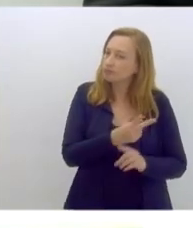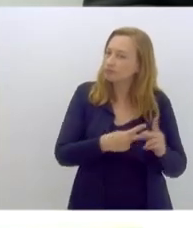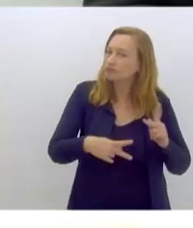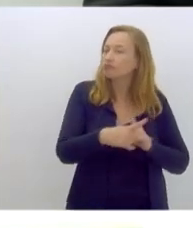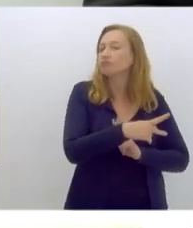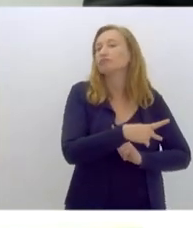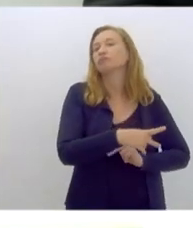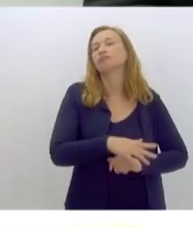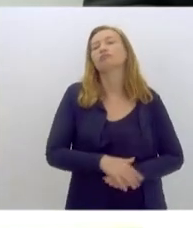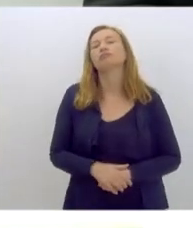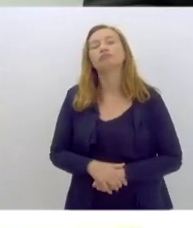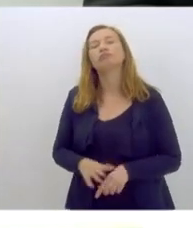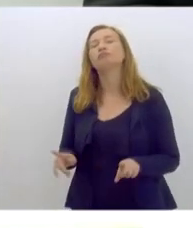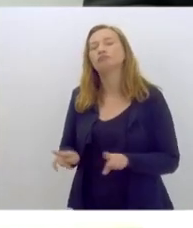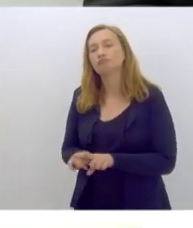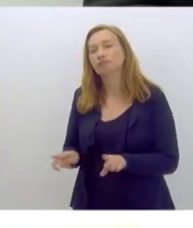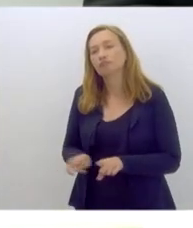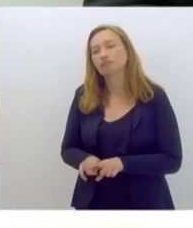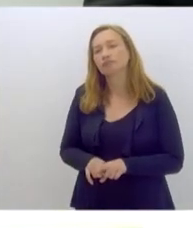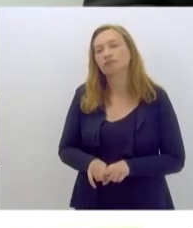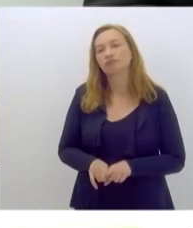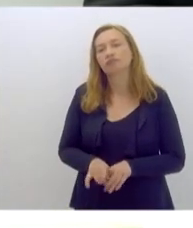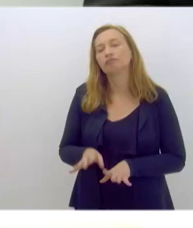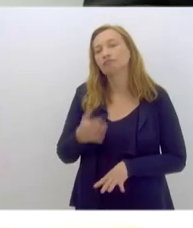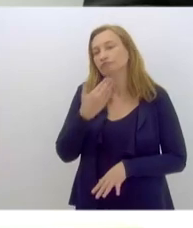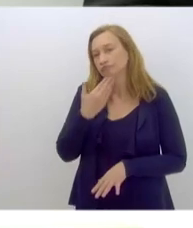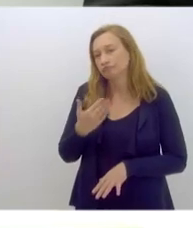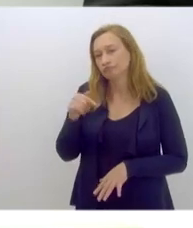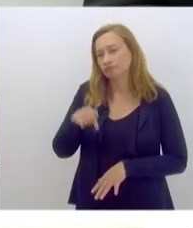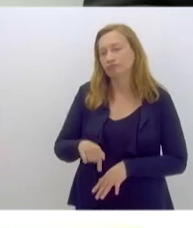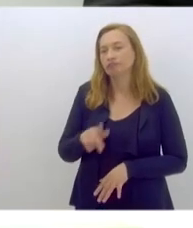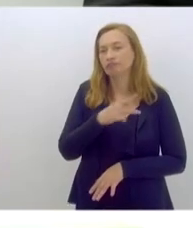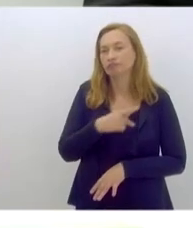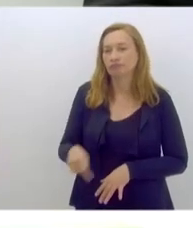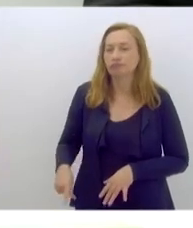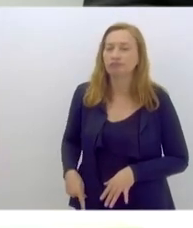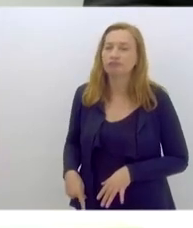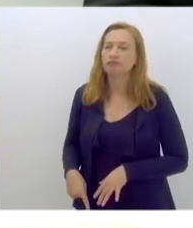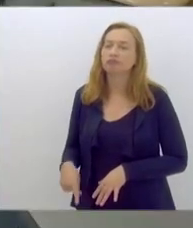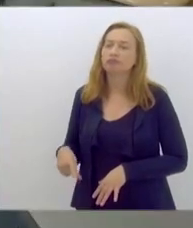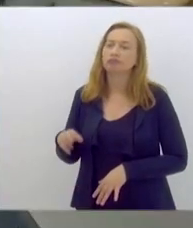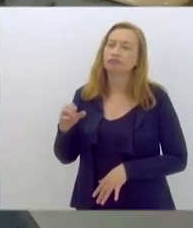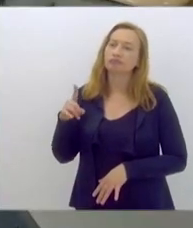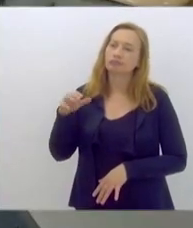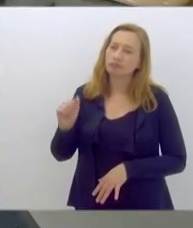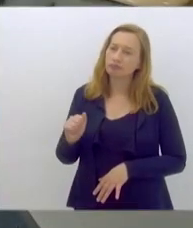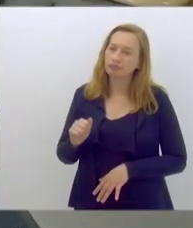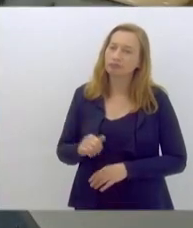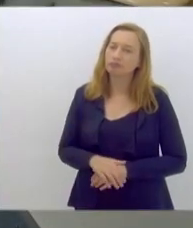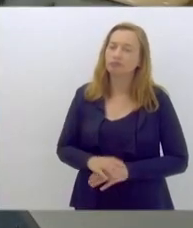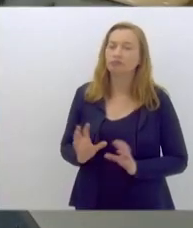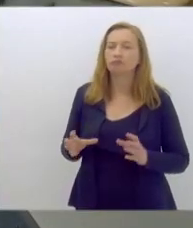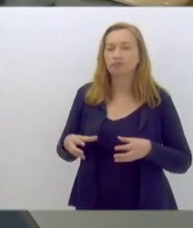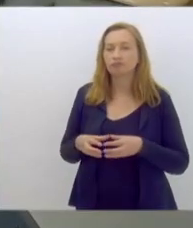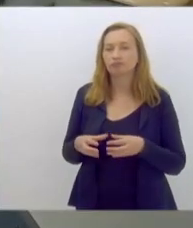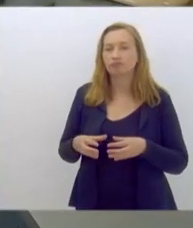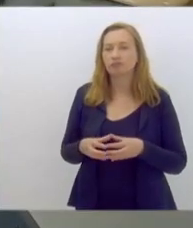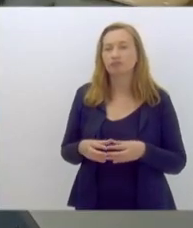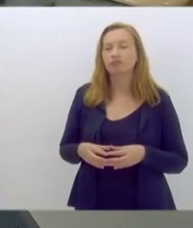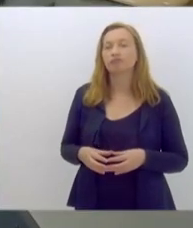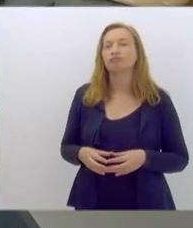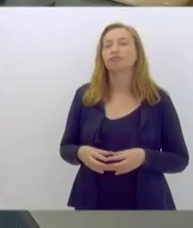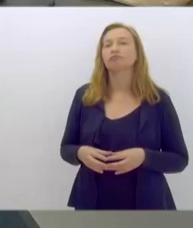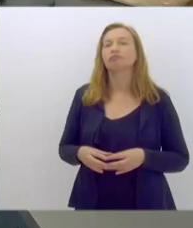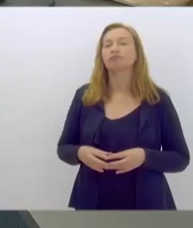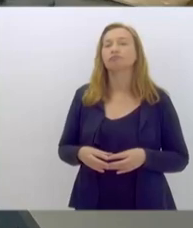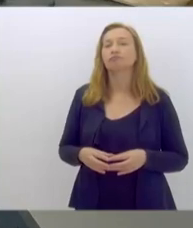Social e também sugerir aqui Presidente Márcio canela que as comissões temáticas